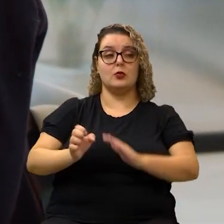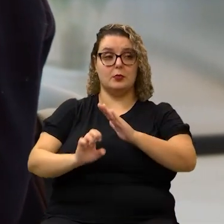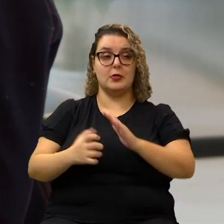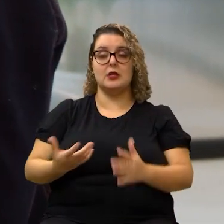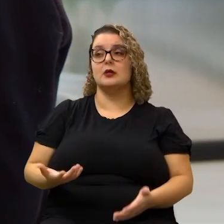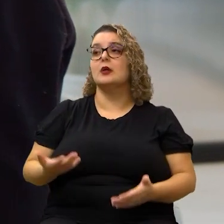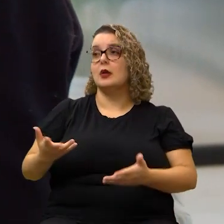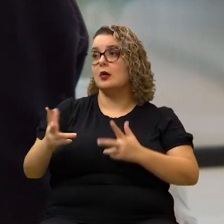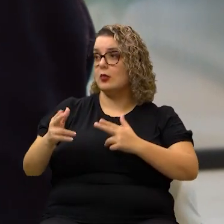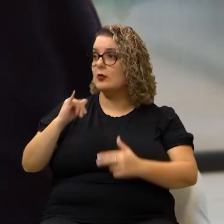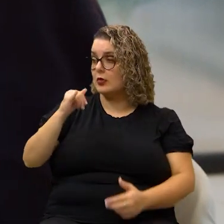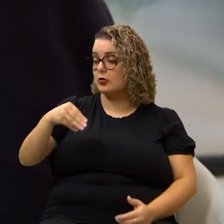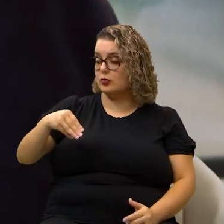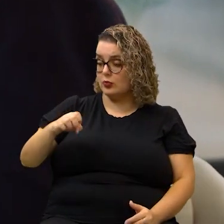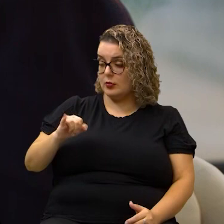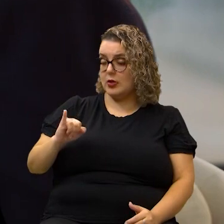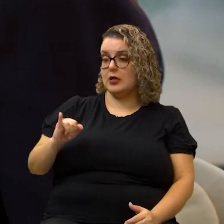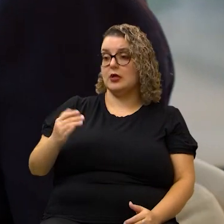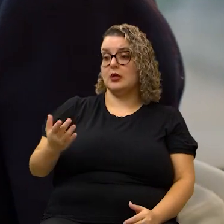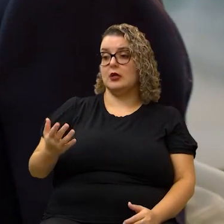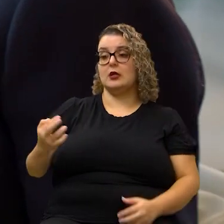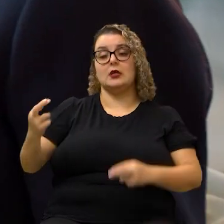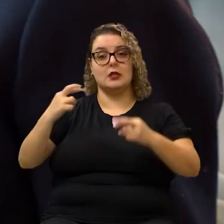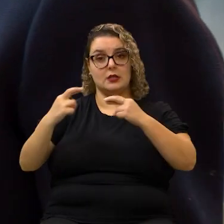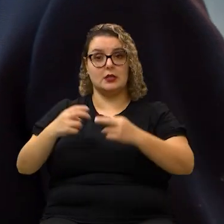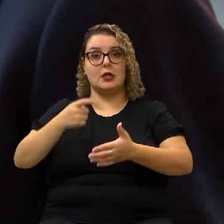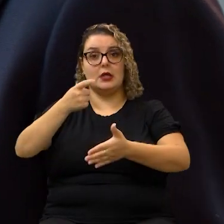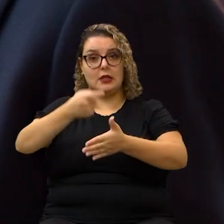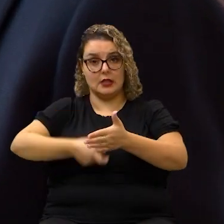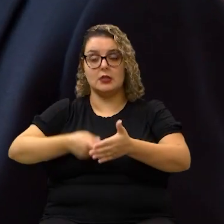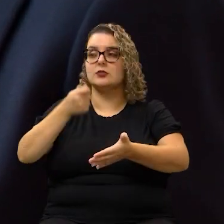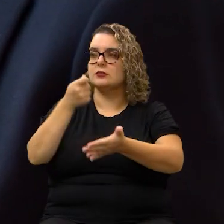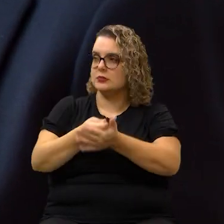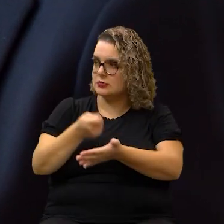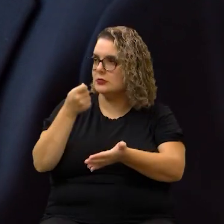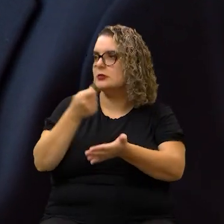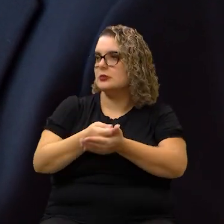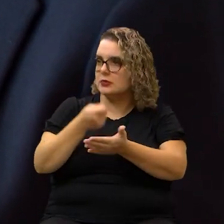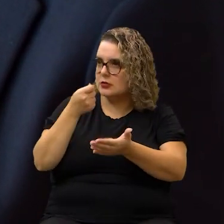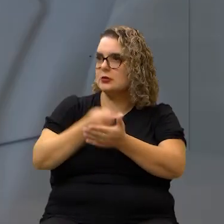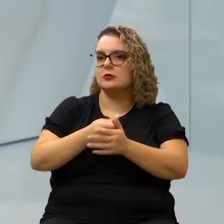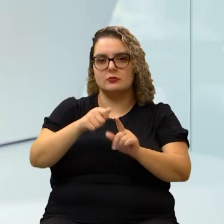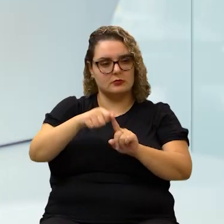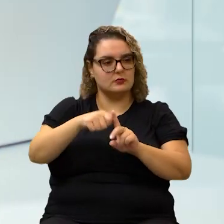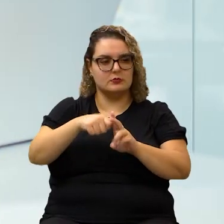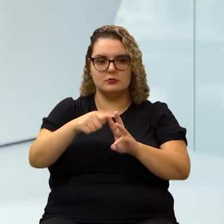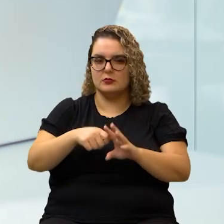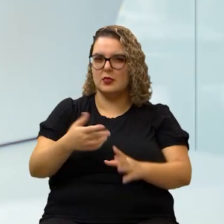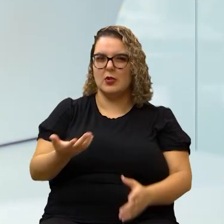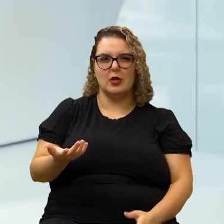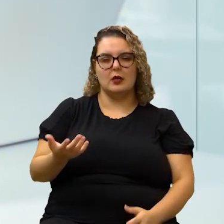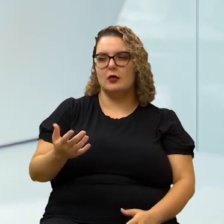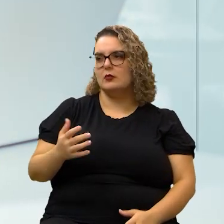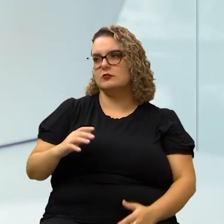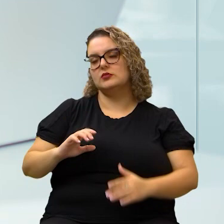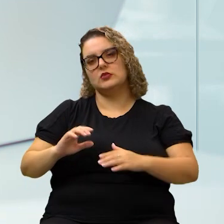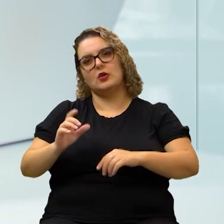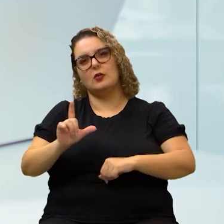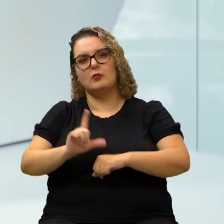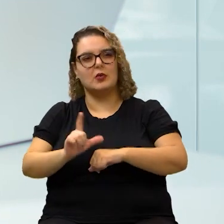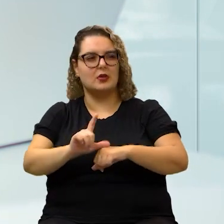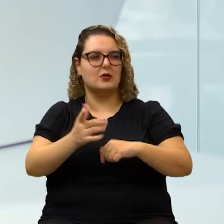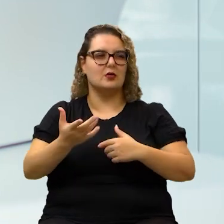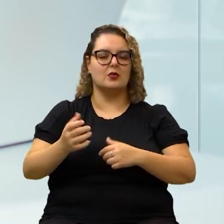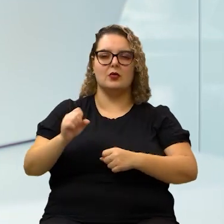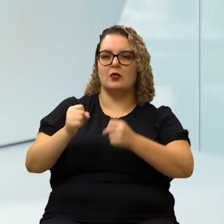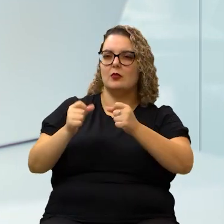falamos ainda há pouco, né? No caso do MEI, deve levar em consideração aquela taxa fixa que vai pagar mensalmente, olhando lá se é uma empresa comercial, se é